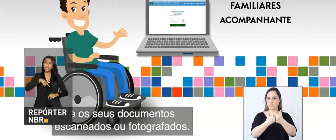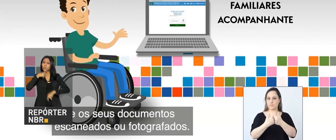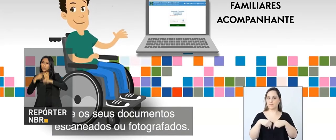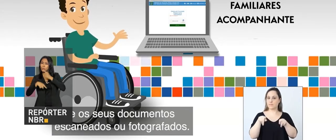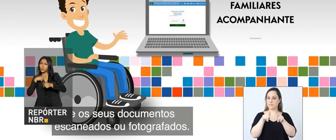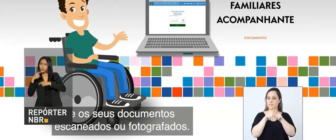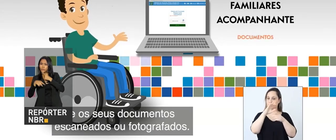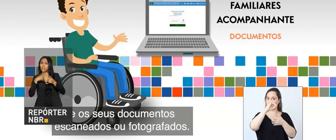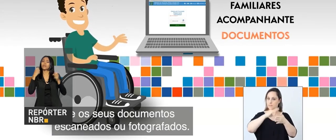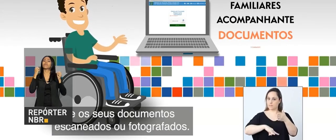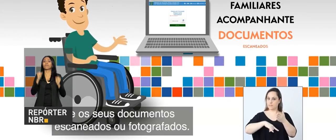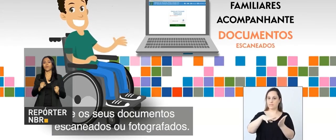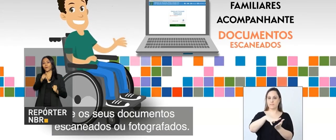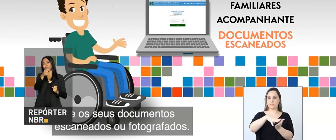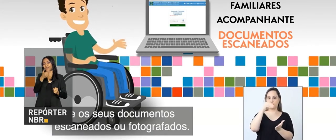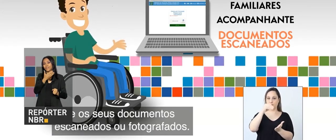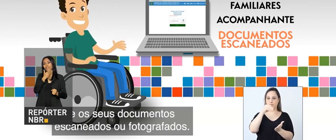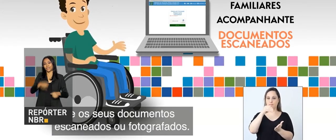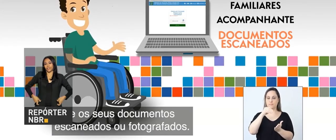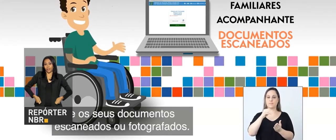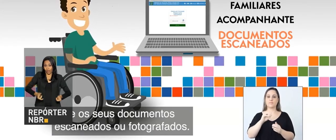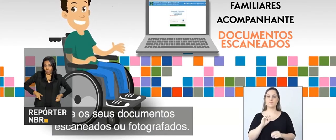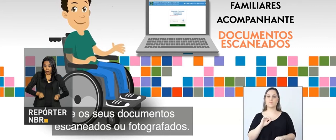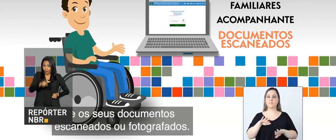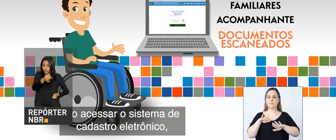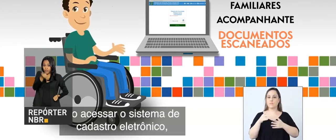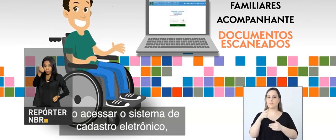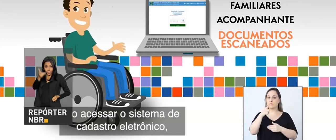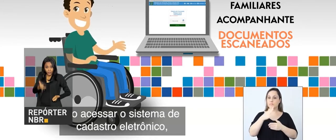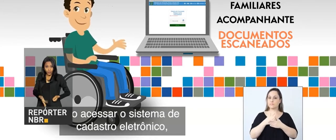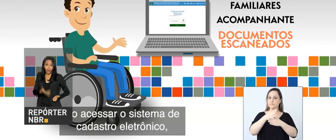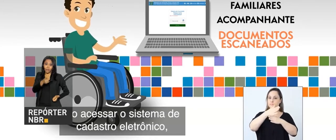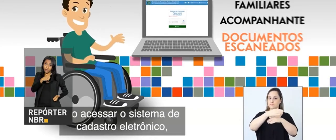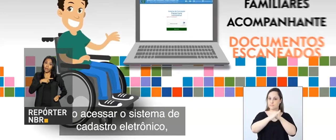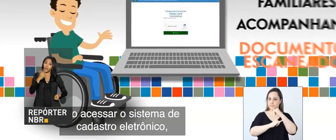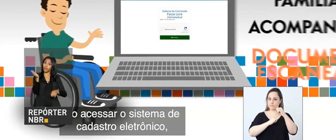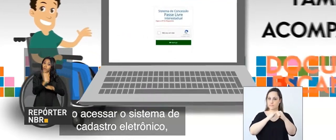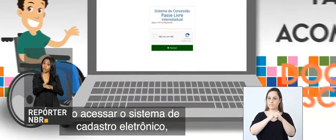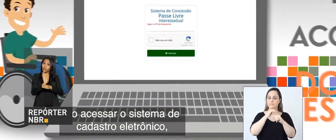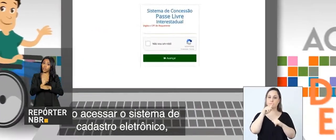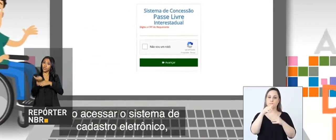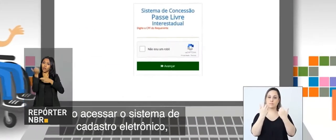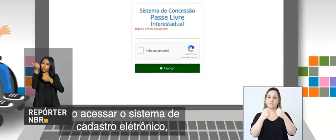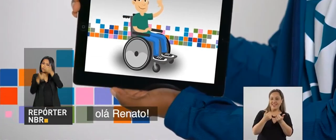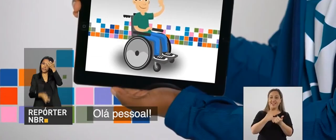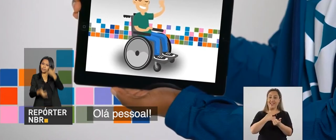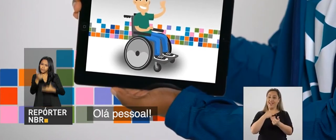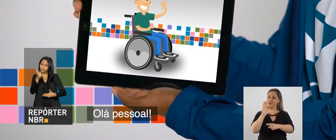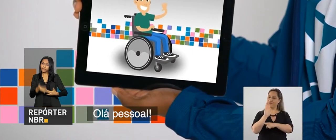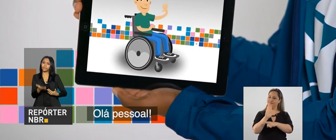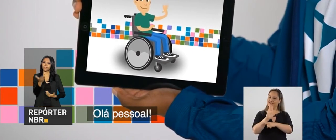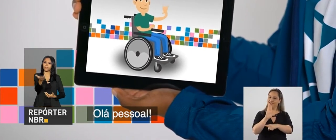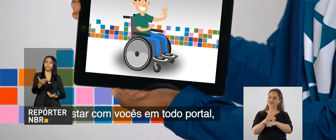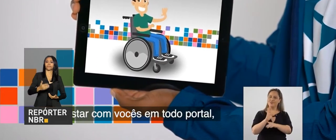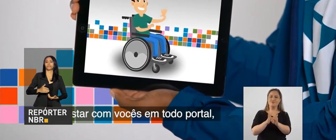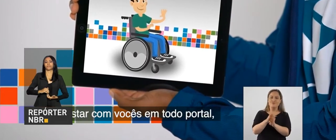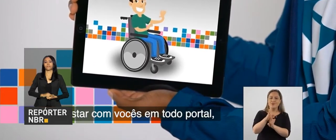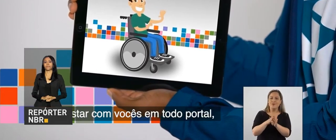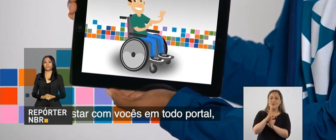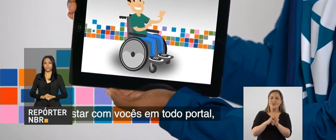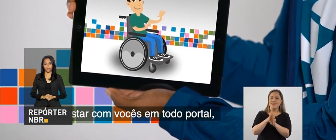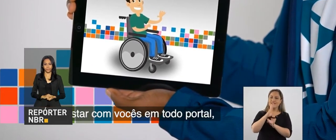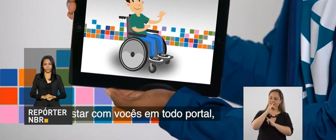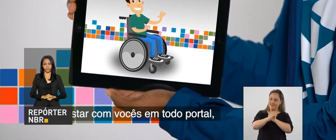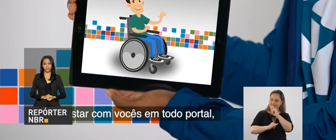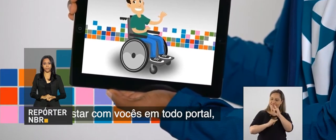o fred pode te ajudar em todo o portal a vídeos com as explicações dele olá pessoal pois só